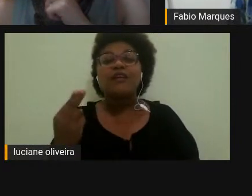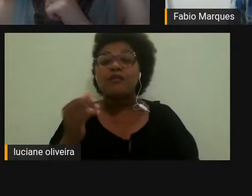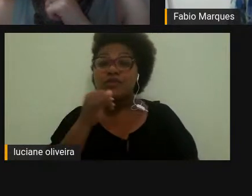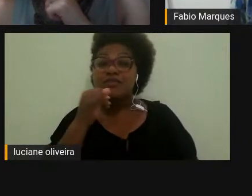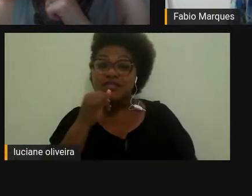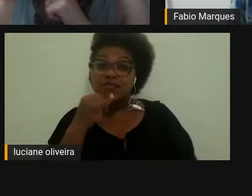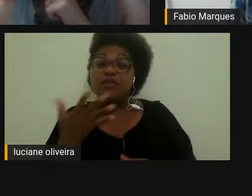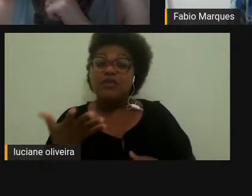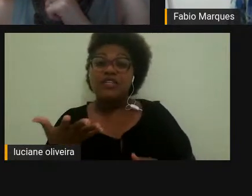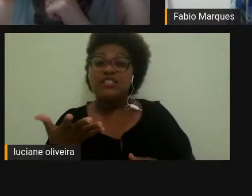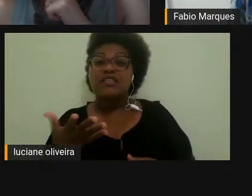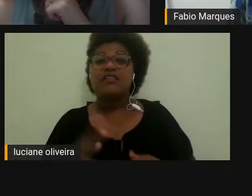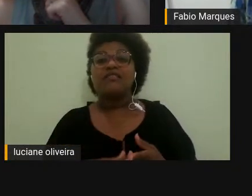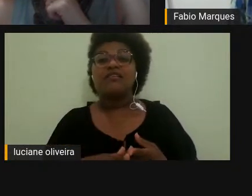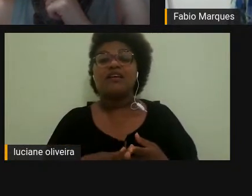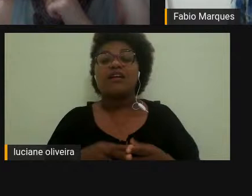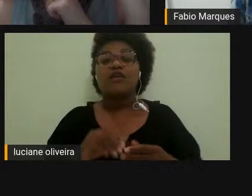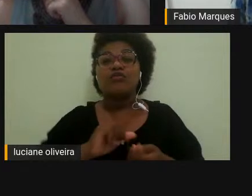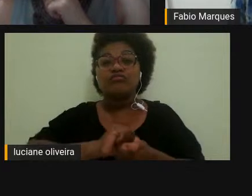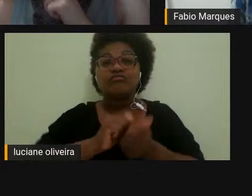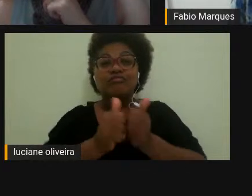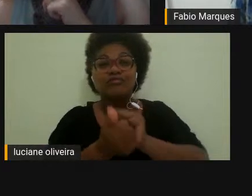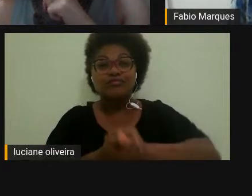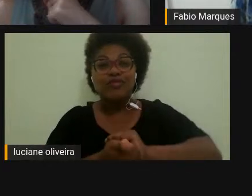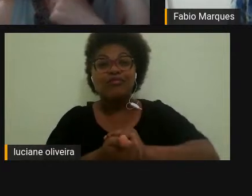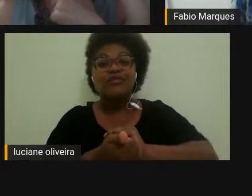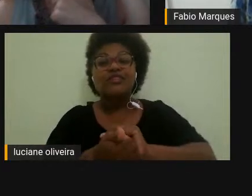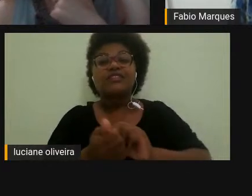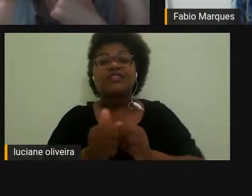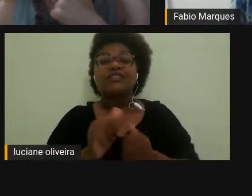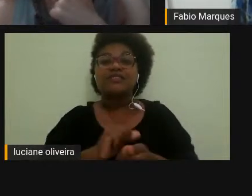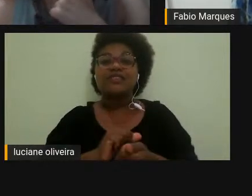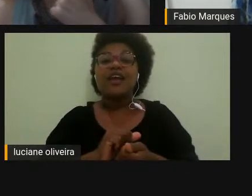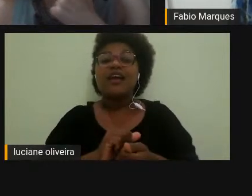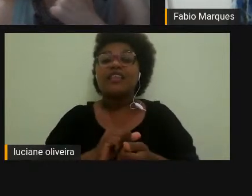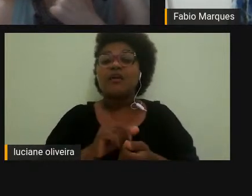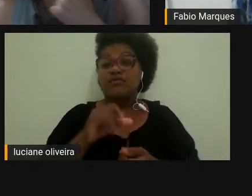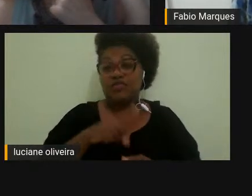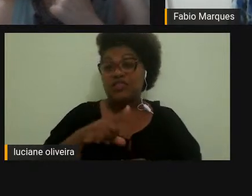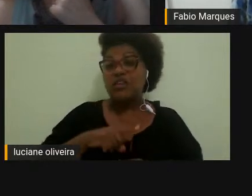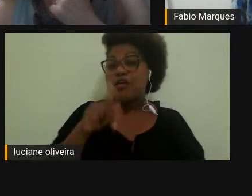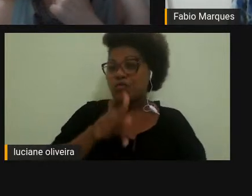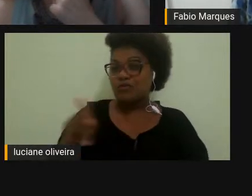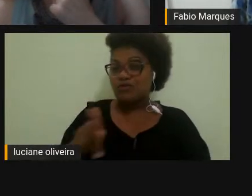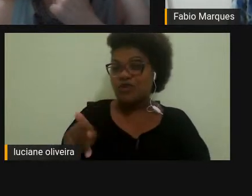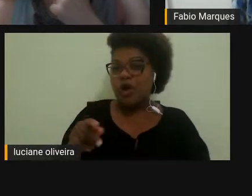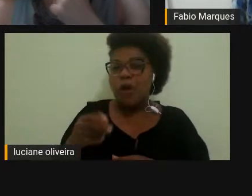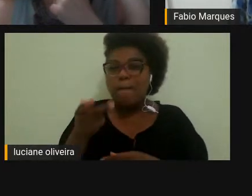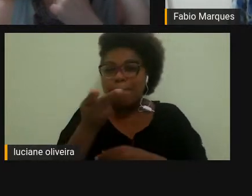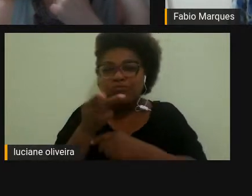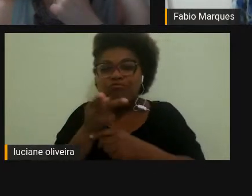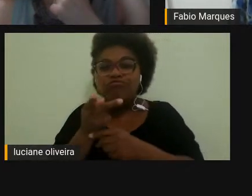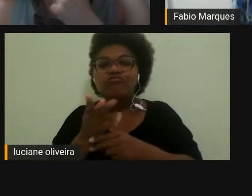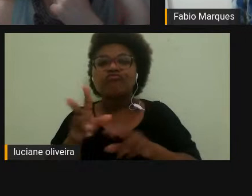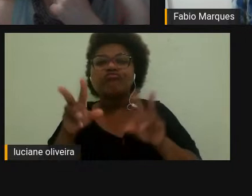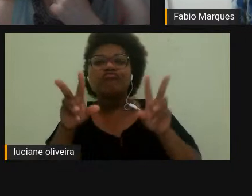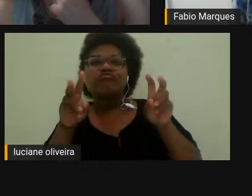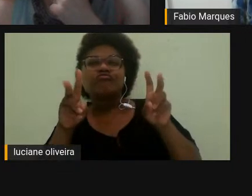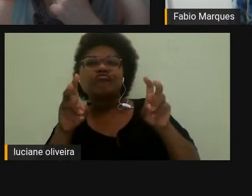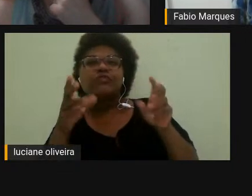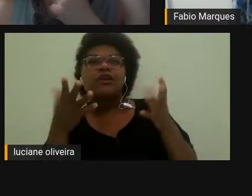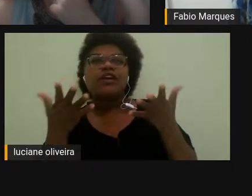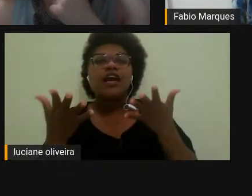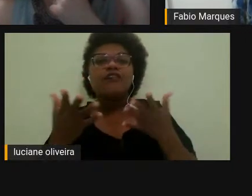esportes um professor Estamos procurando um assunto Malu me procurou para aconteceu falei olha